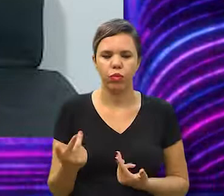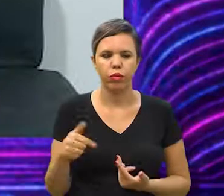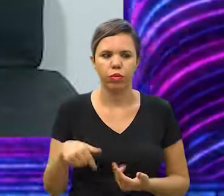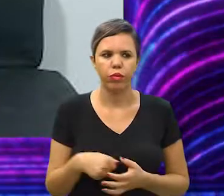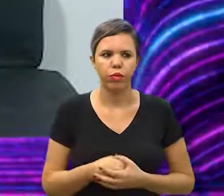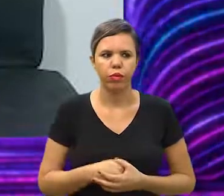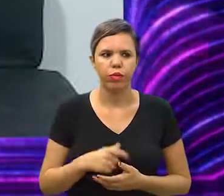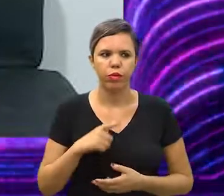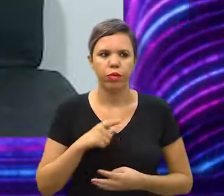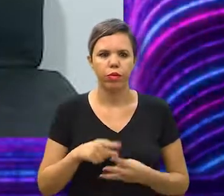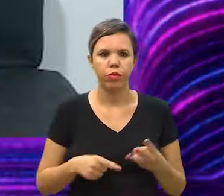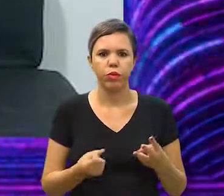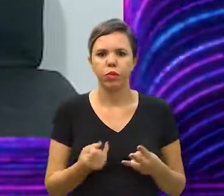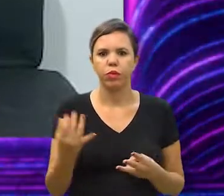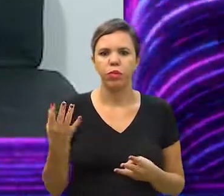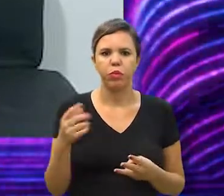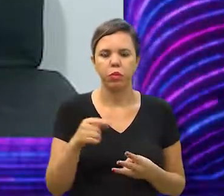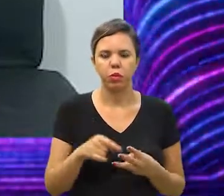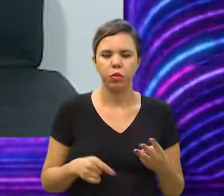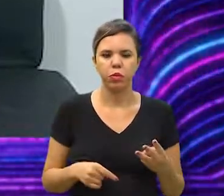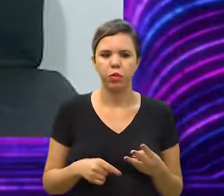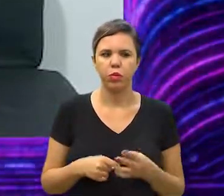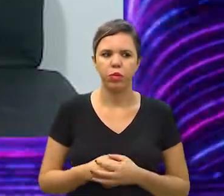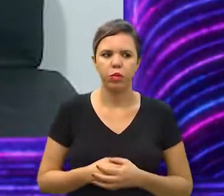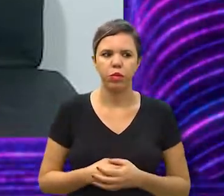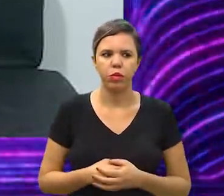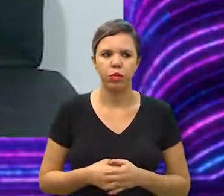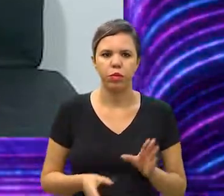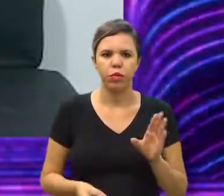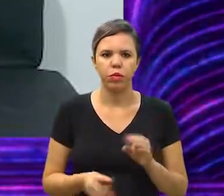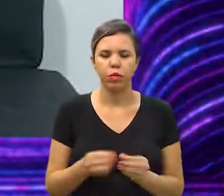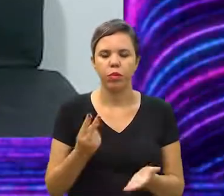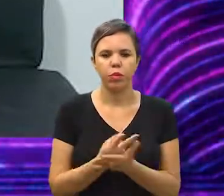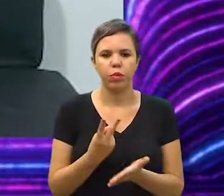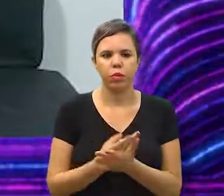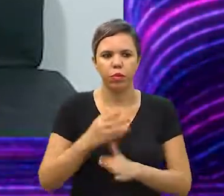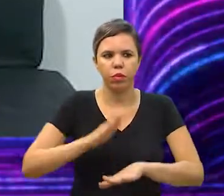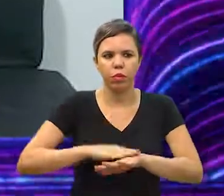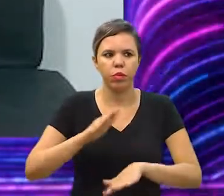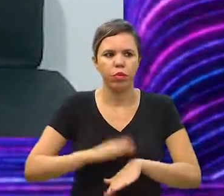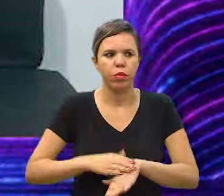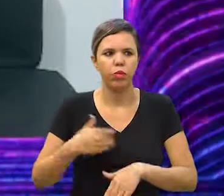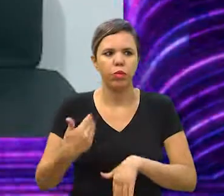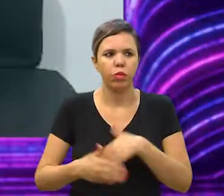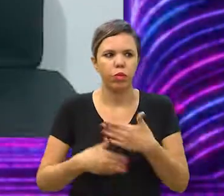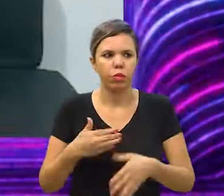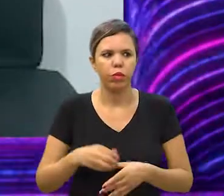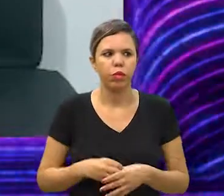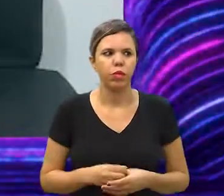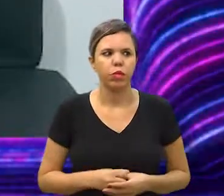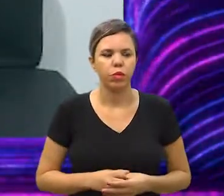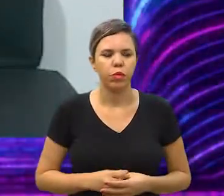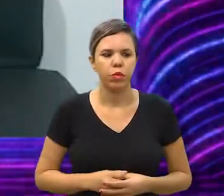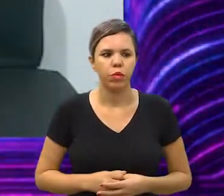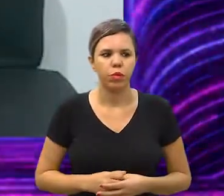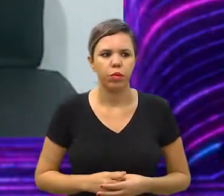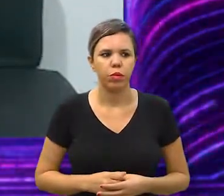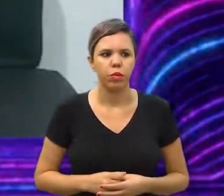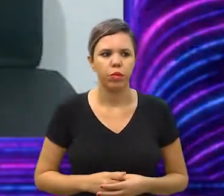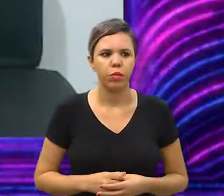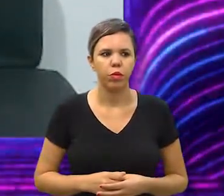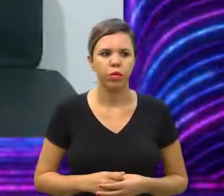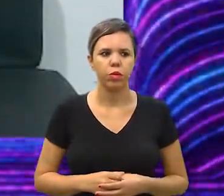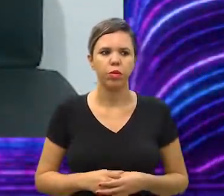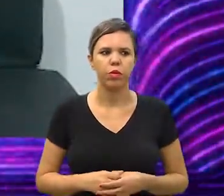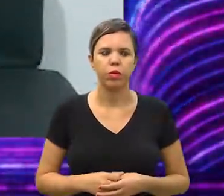né, ter 3 volumes, ser concluído pelos mesmos autores, com uma frequência, com assim,